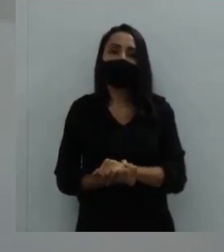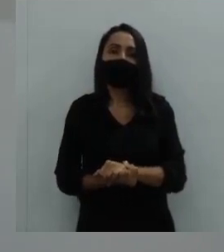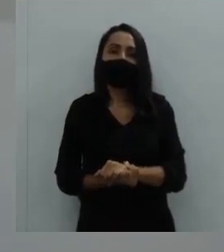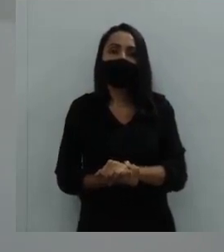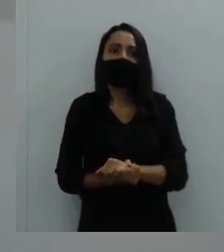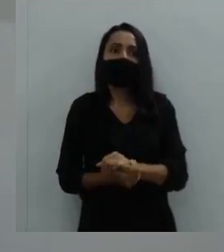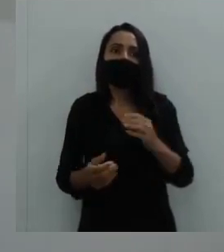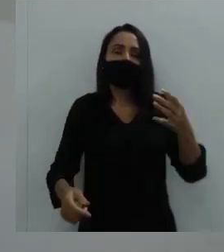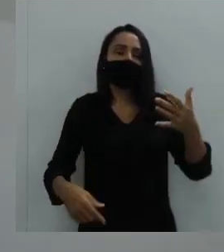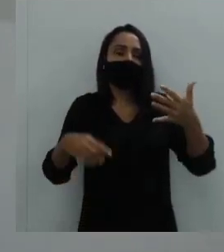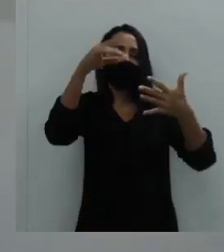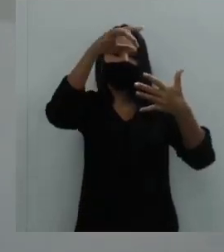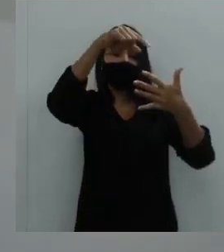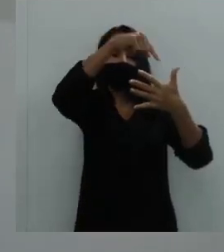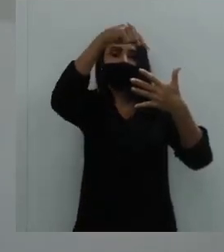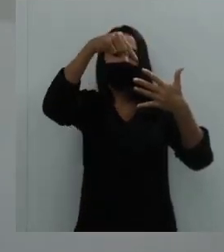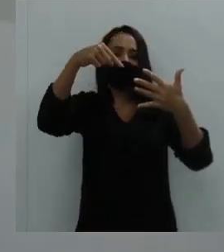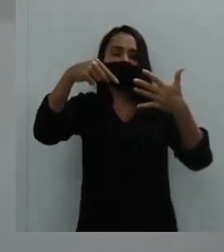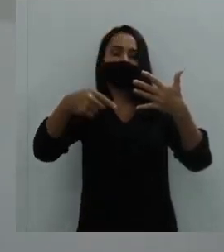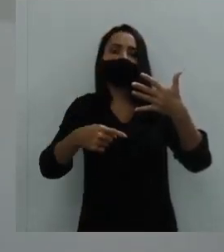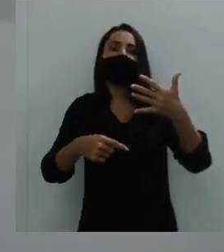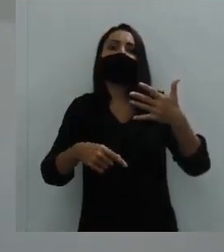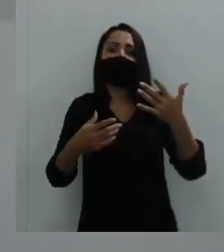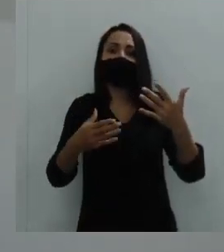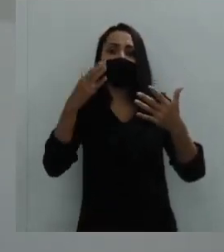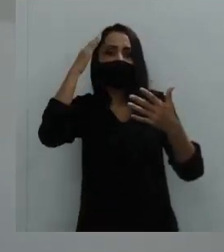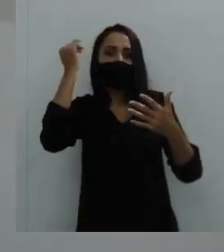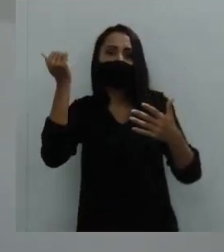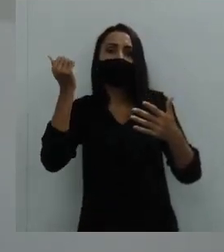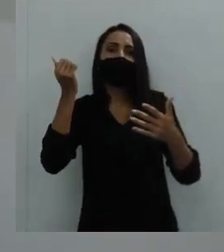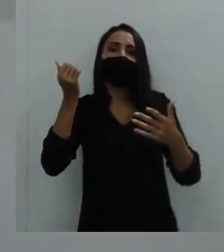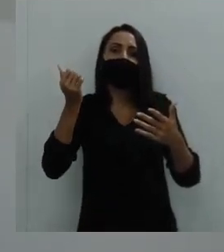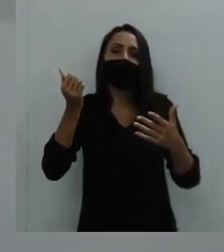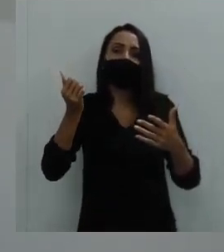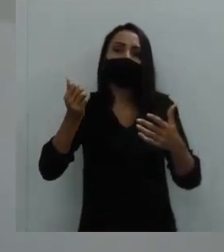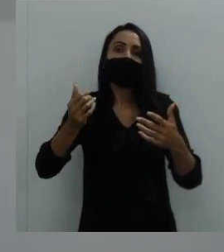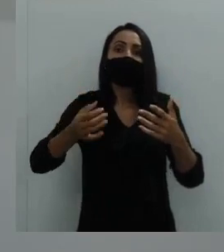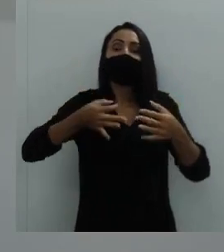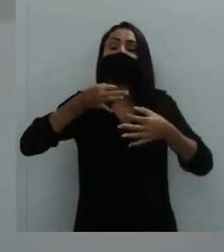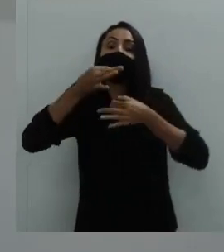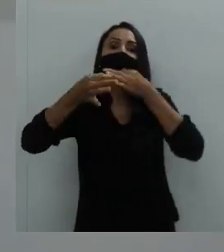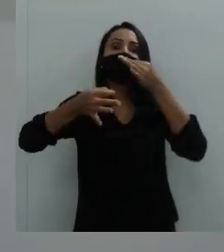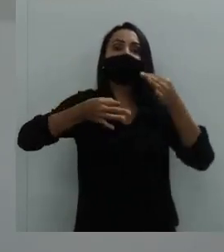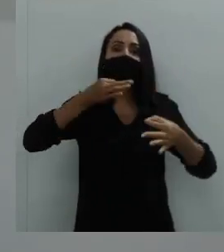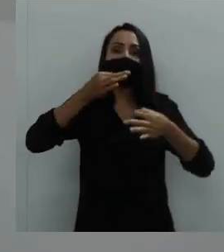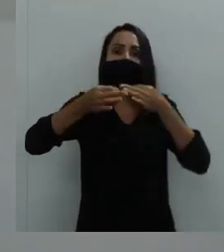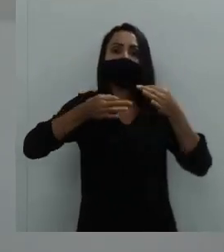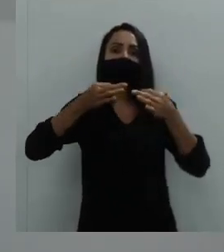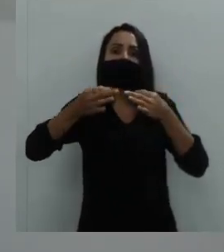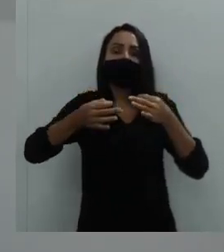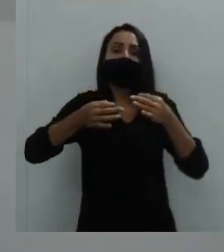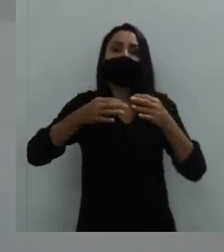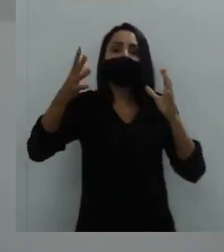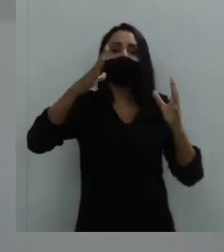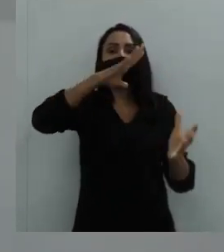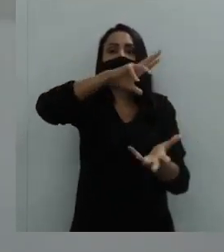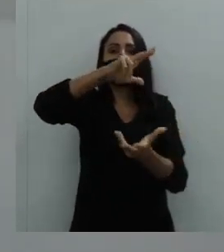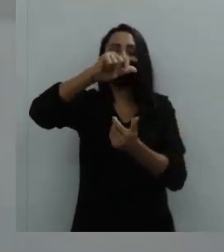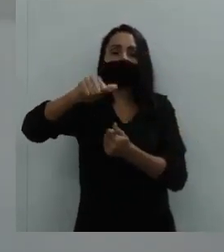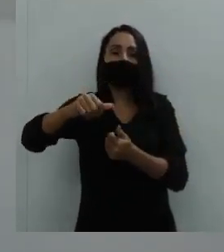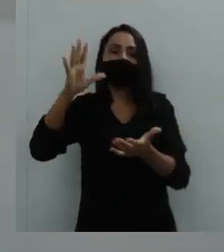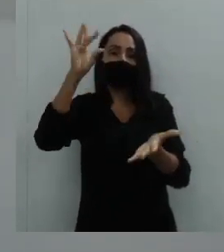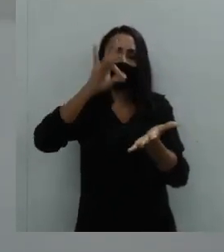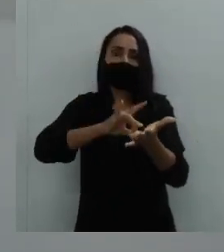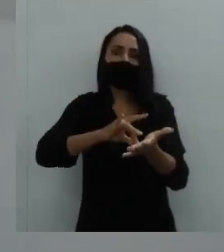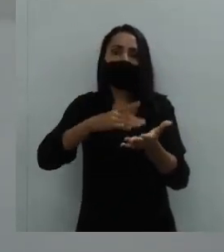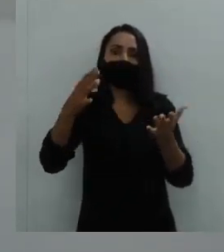cadência e saber argumentar. Os textos orais também são bons no mundo denotativo para saber argumentar,